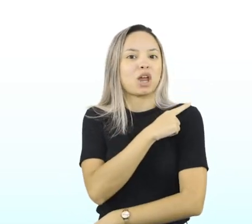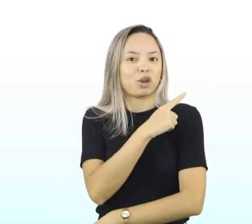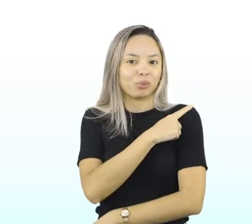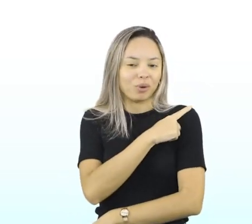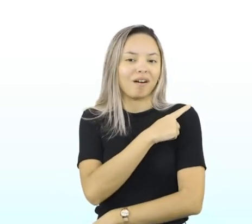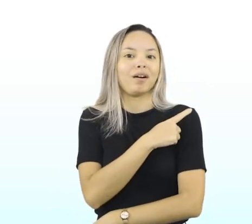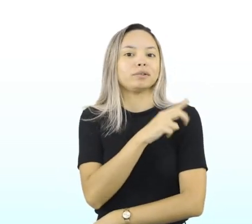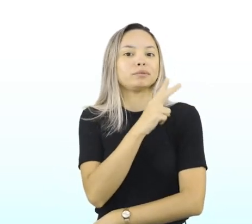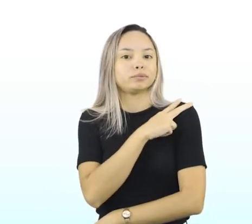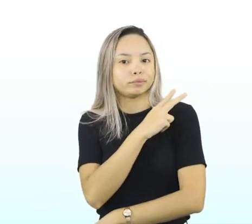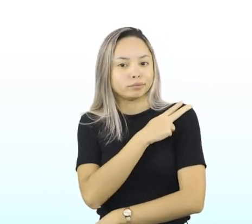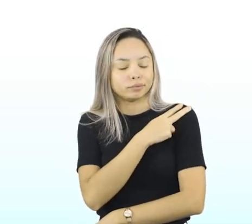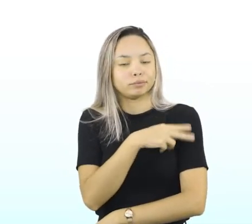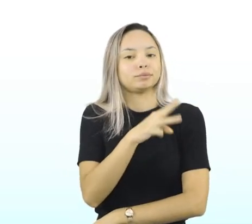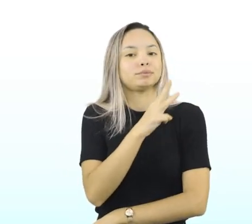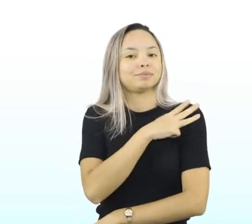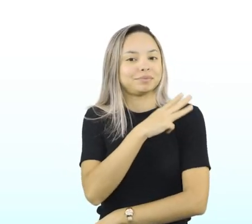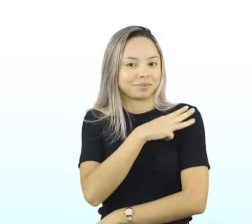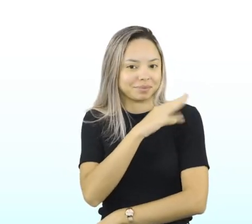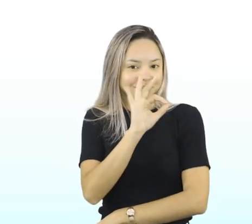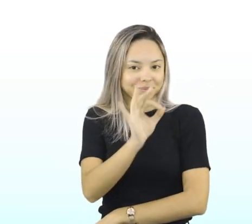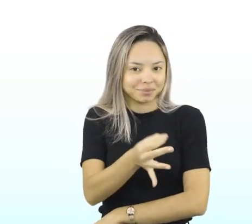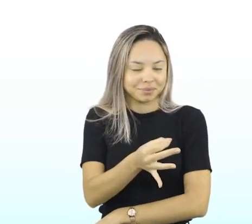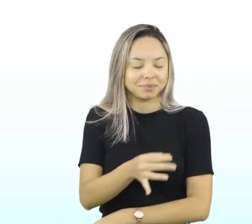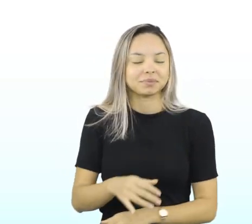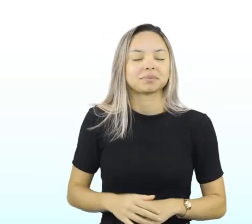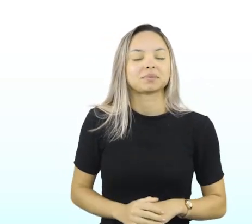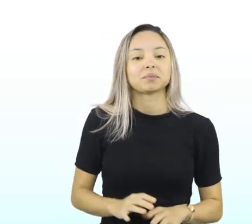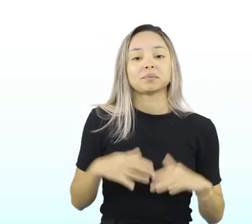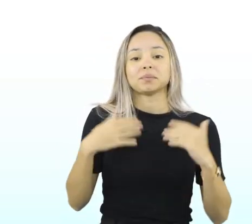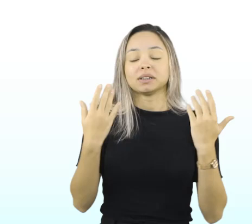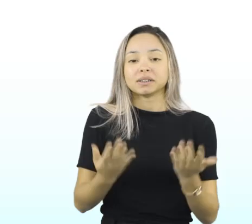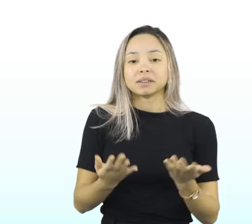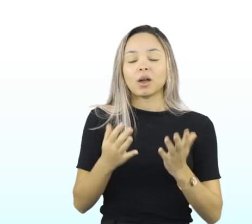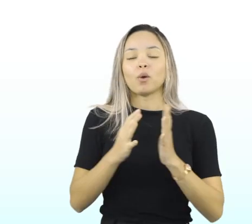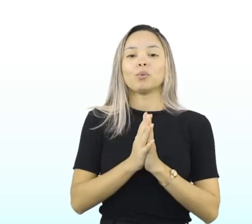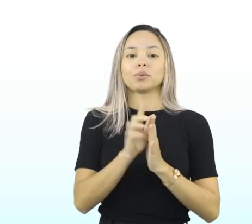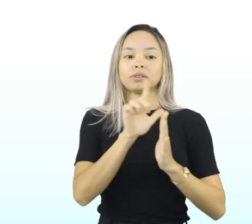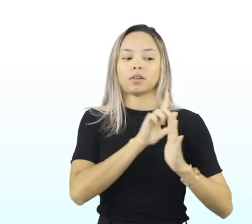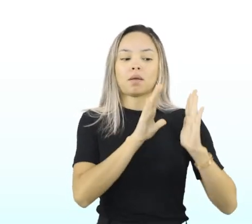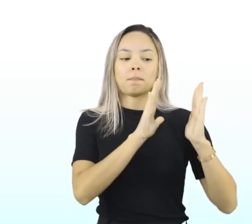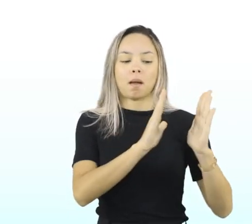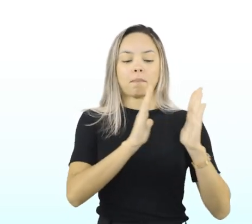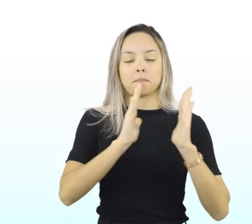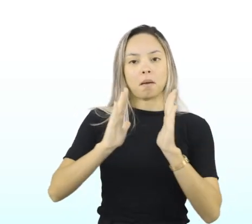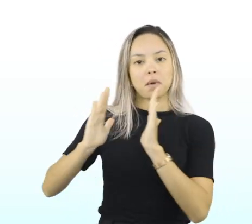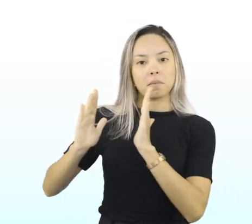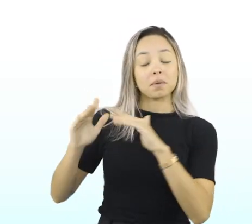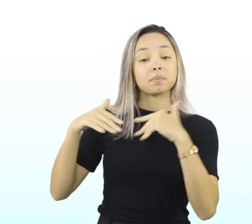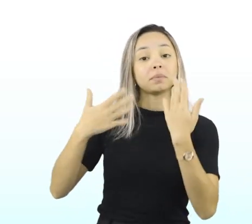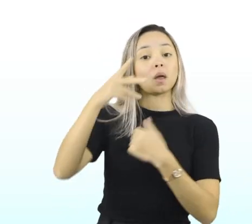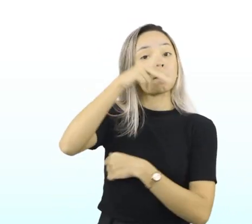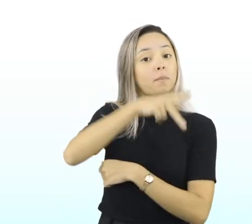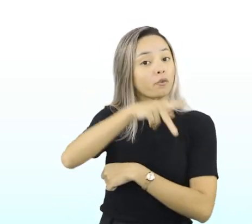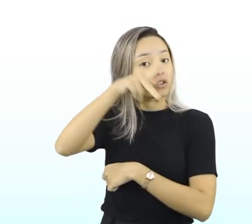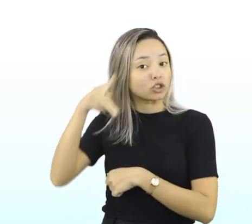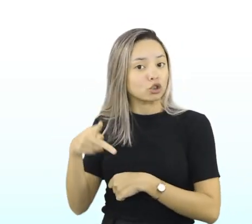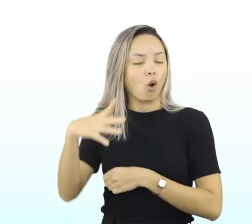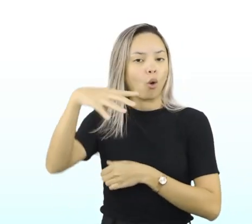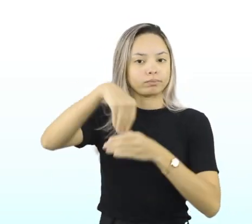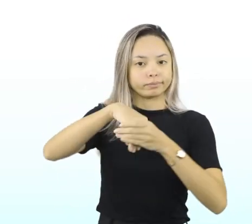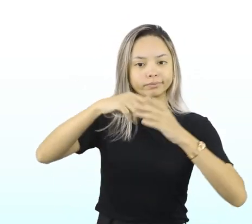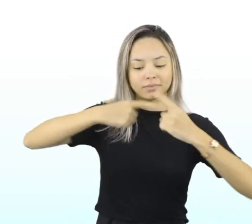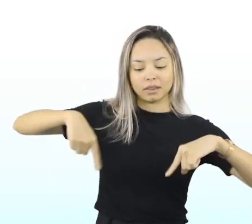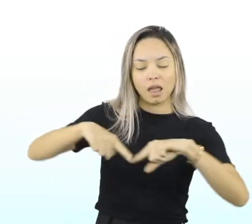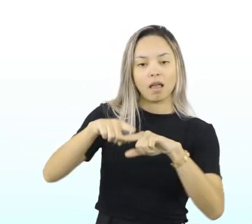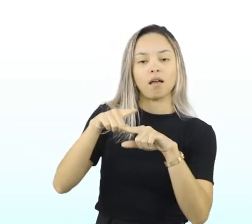do primeiro ano do ensino médio, primeiro, segundo, terceiro, e aí pega uma sequência. Então o seu professor, certamente